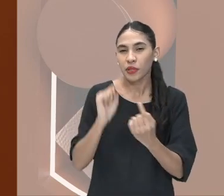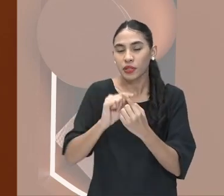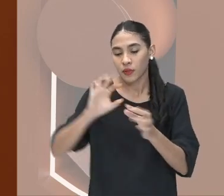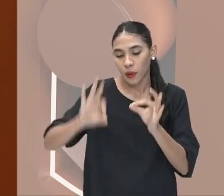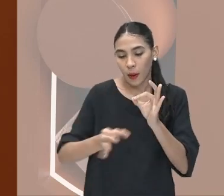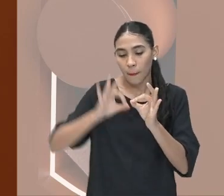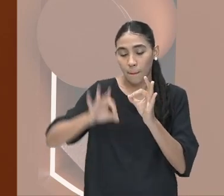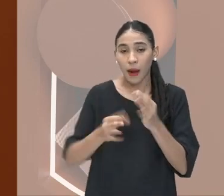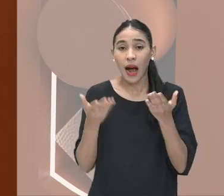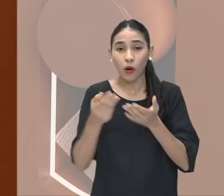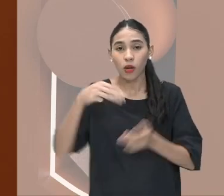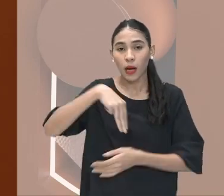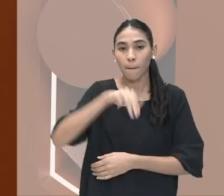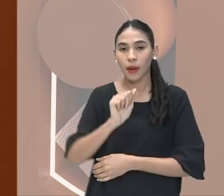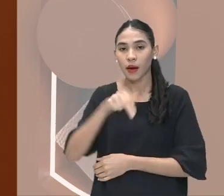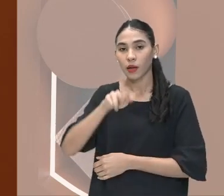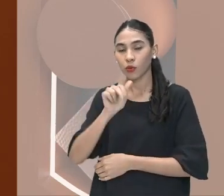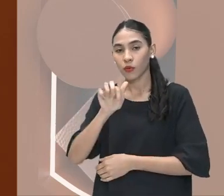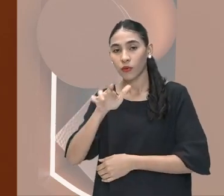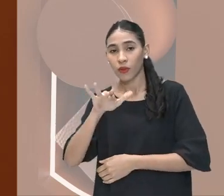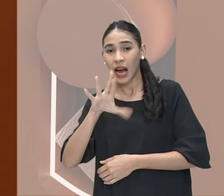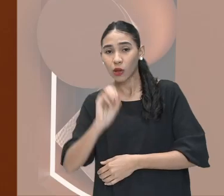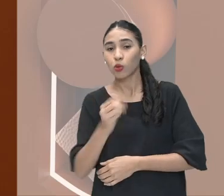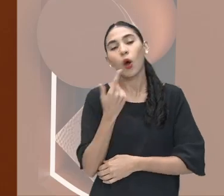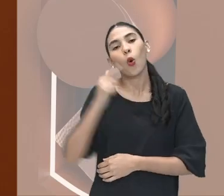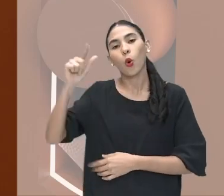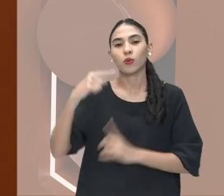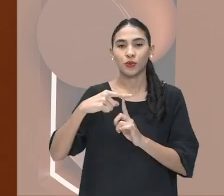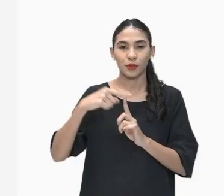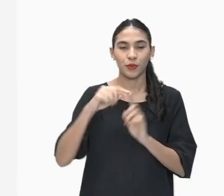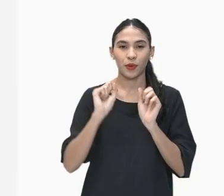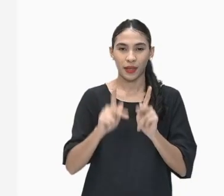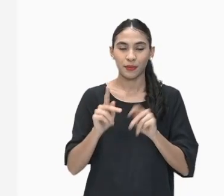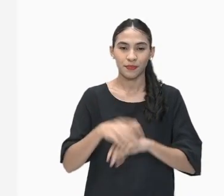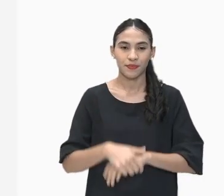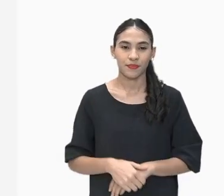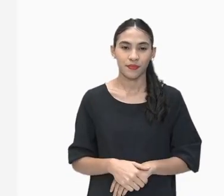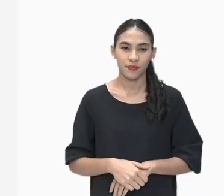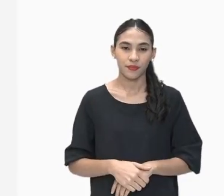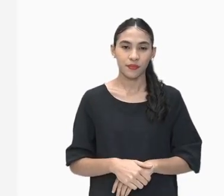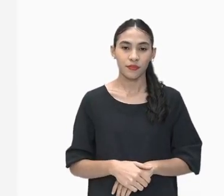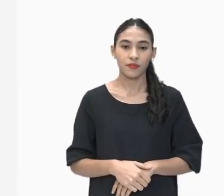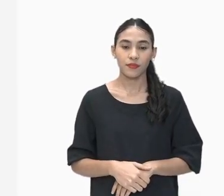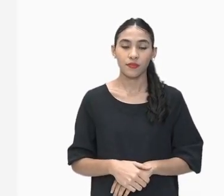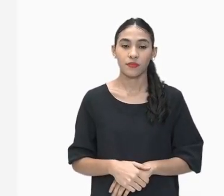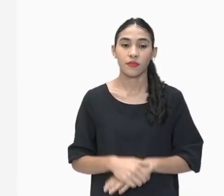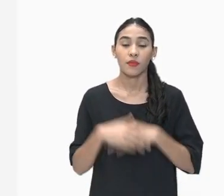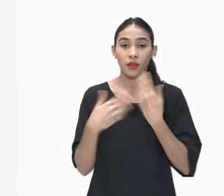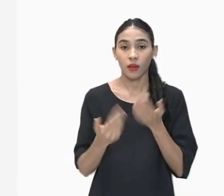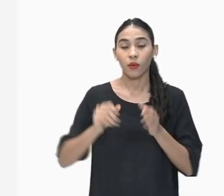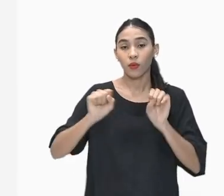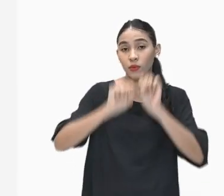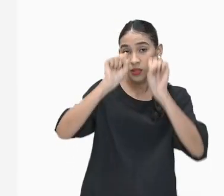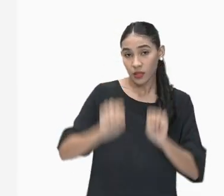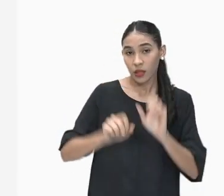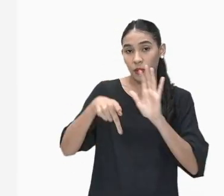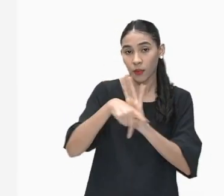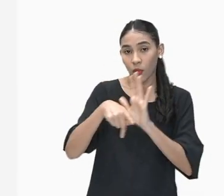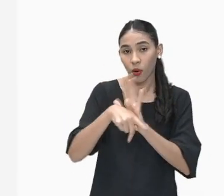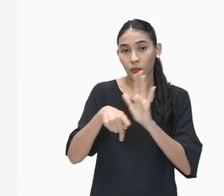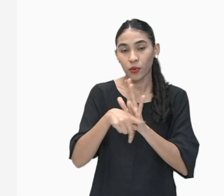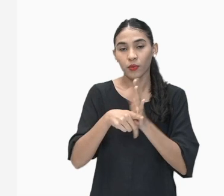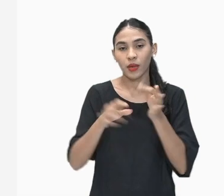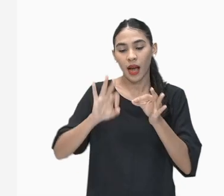manufatura, é uma outra maneira de produzir, que nós vamos ver daqui a pouco. Vamos lá? Vejam lá, nesse sistema, o